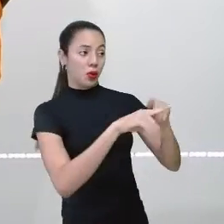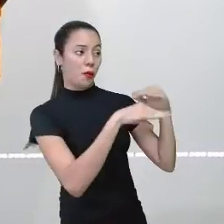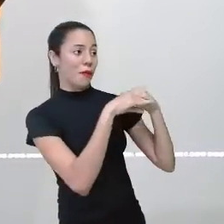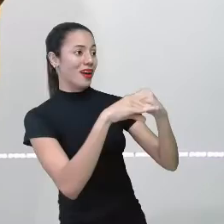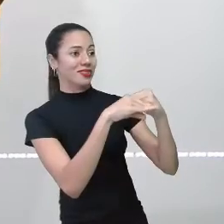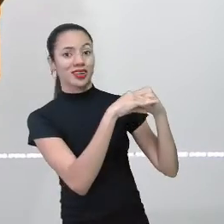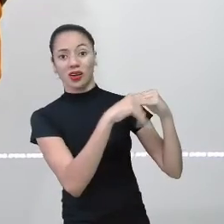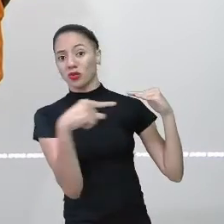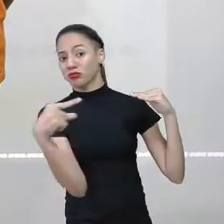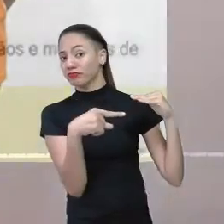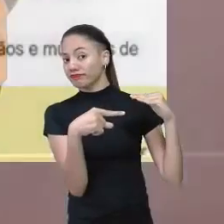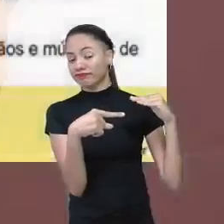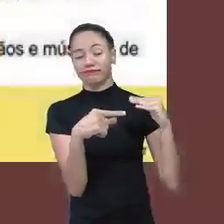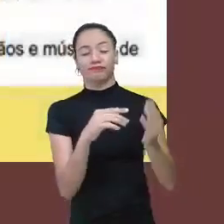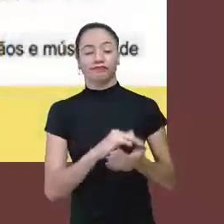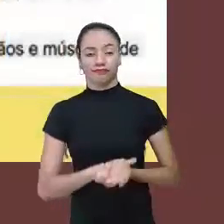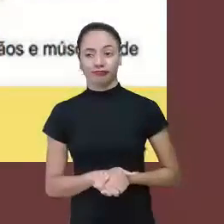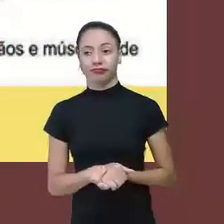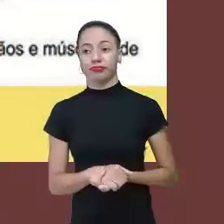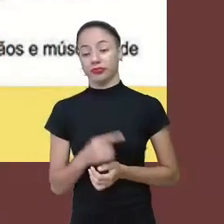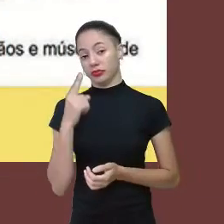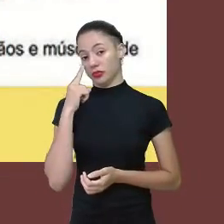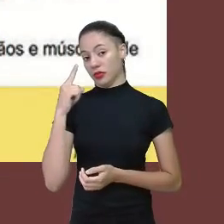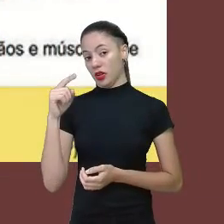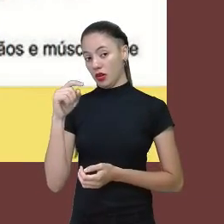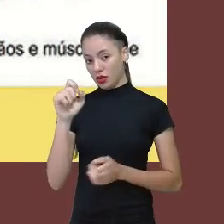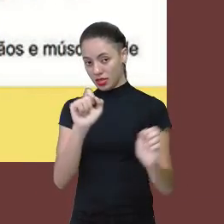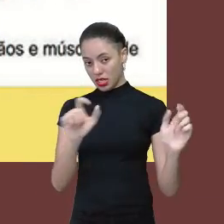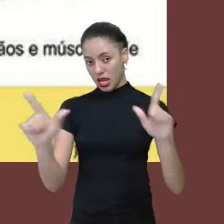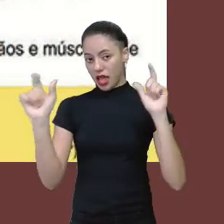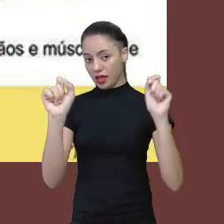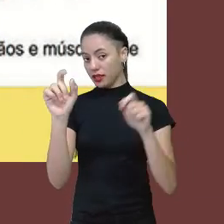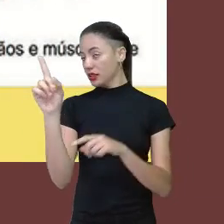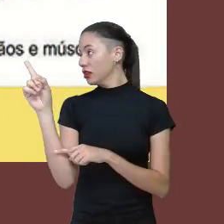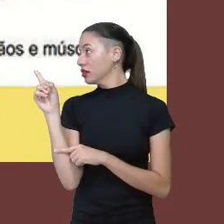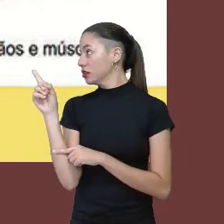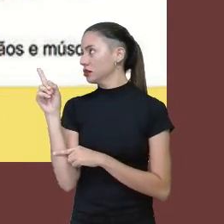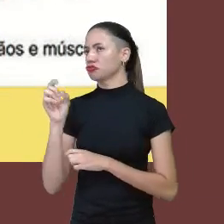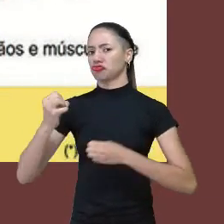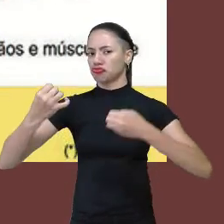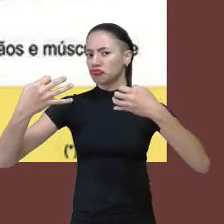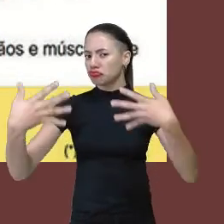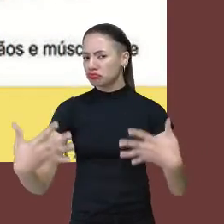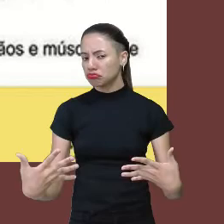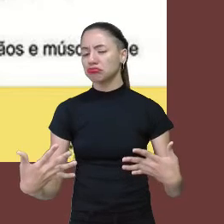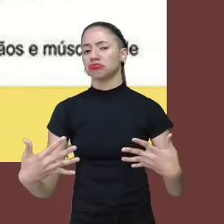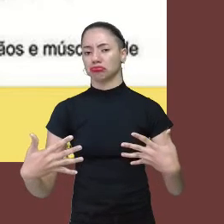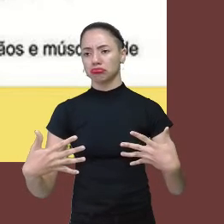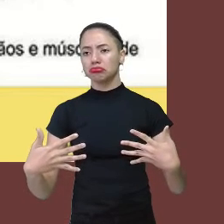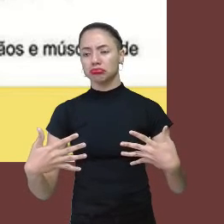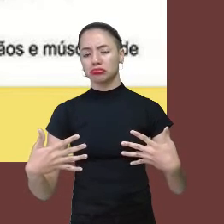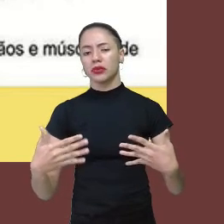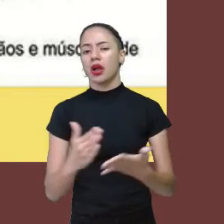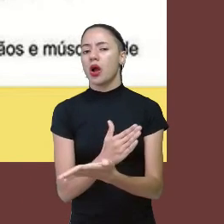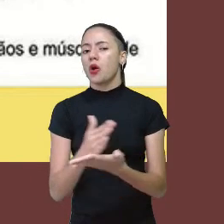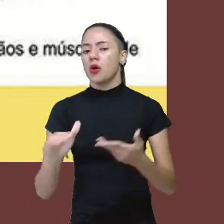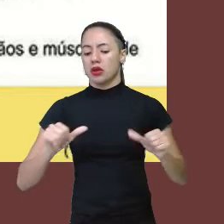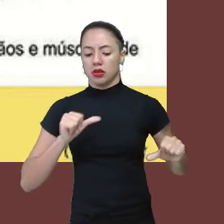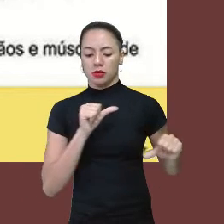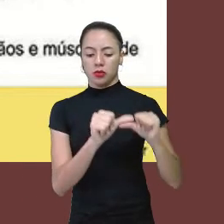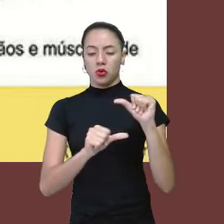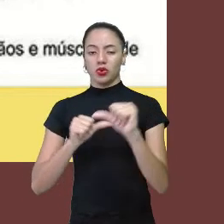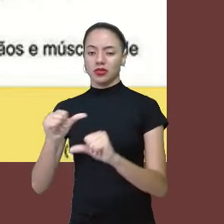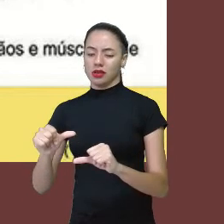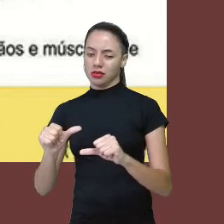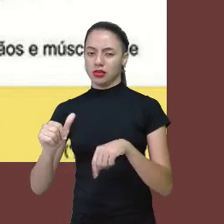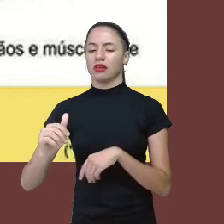é. E aí, ó, esse slide aqui ele é bem instrutivo, tá? Para algumas mudanças que